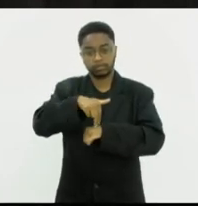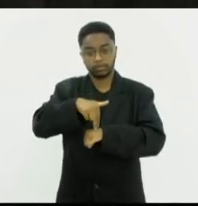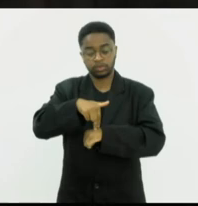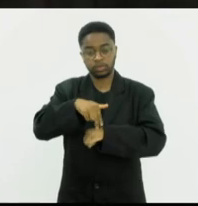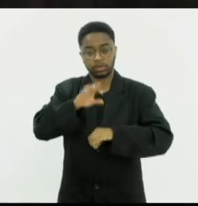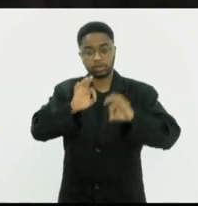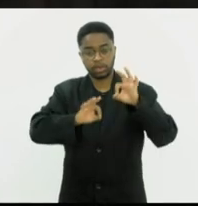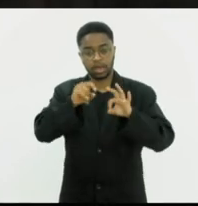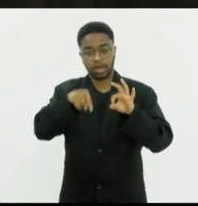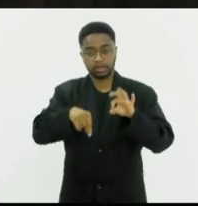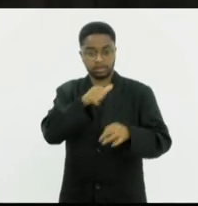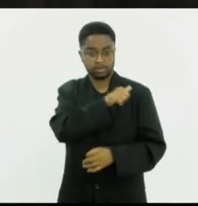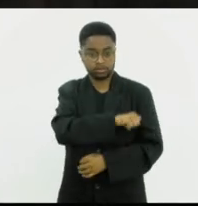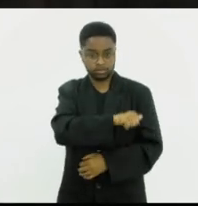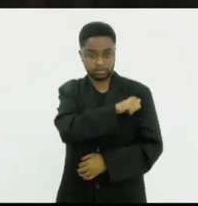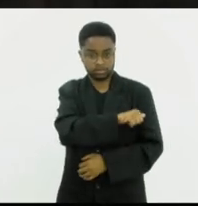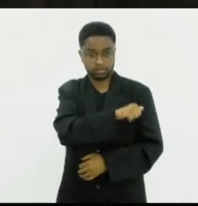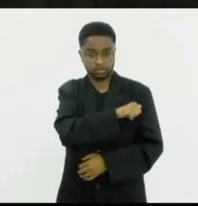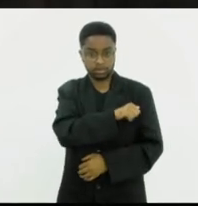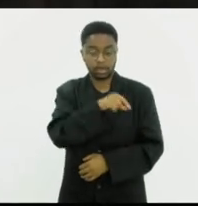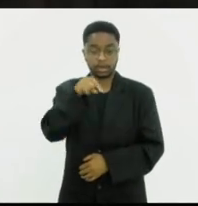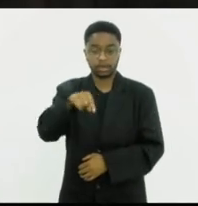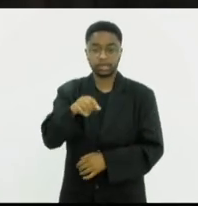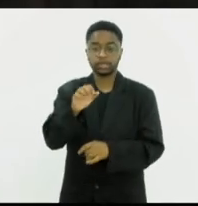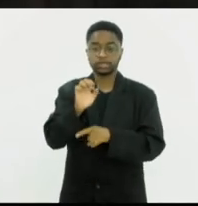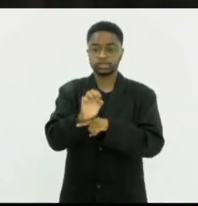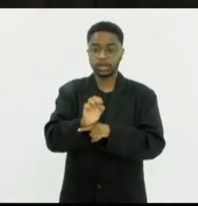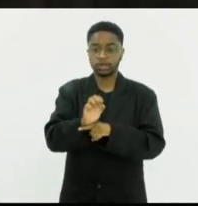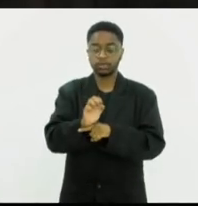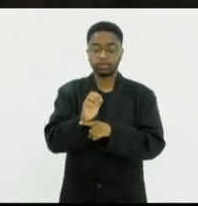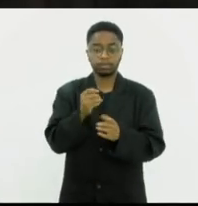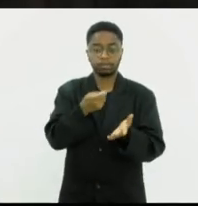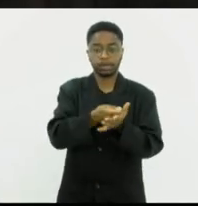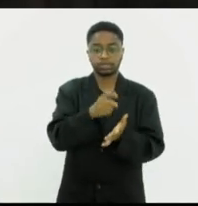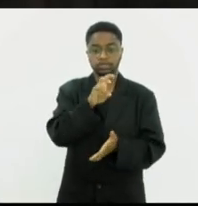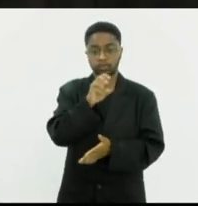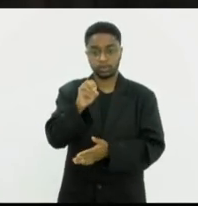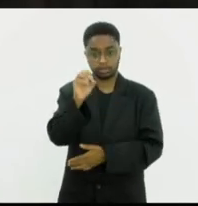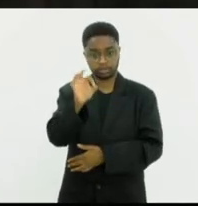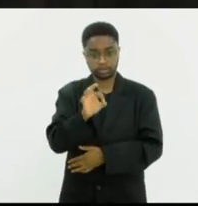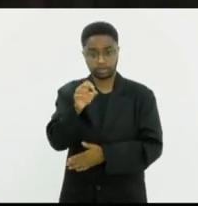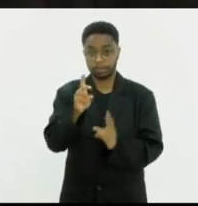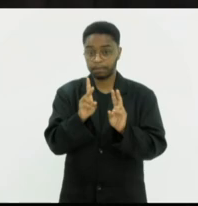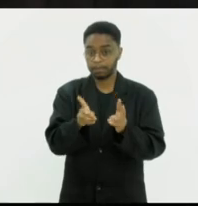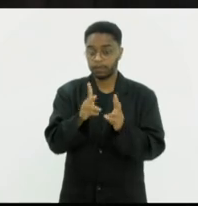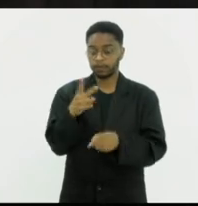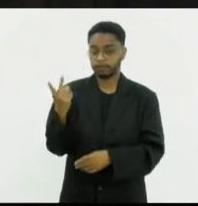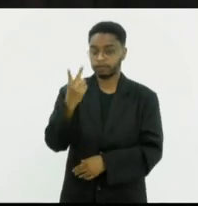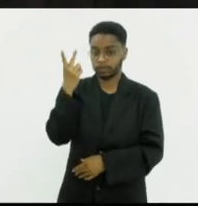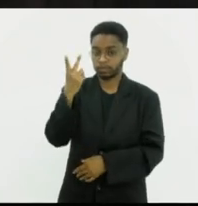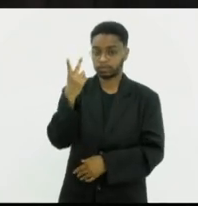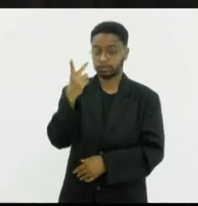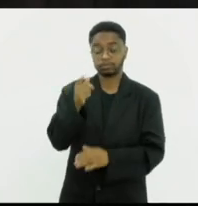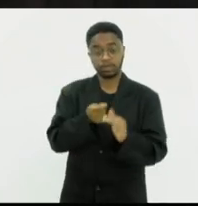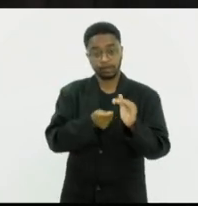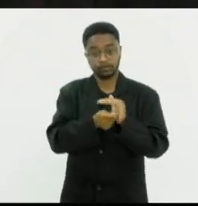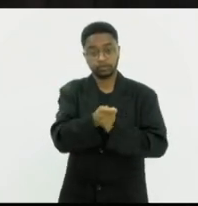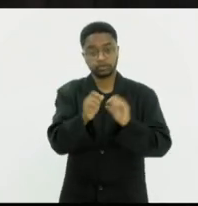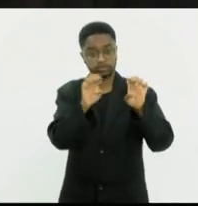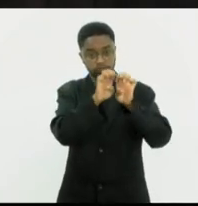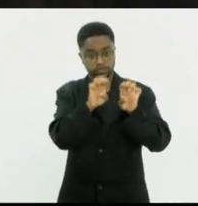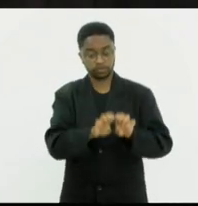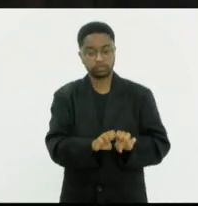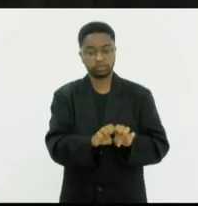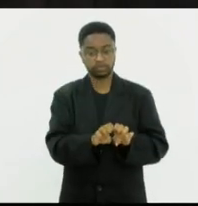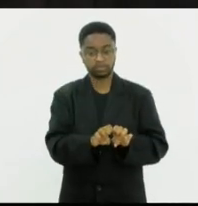no Estado do Rio de Janeiro, o Estado colocar 50%, o mesmo valor, investimentos estruturantes